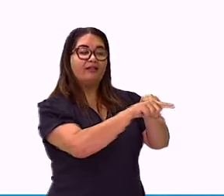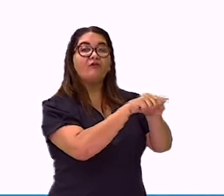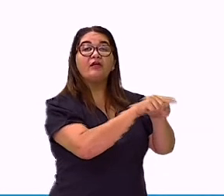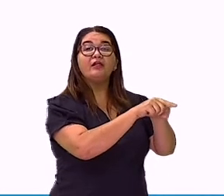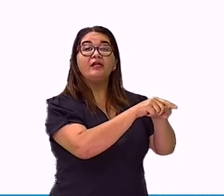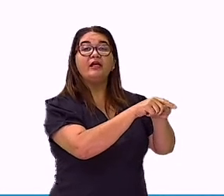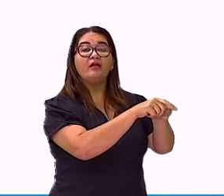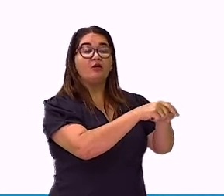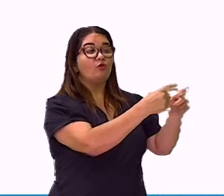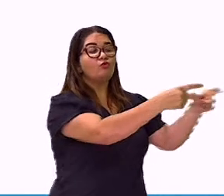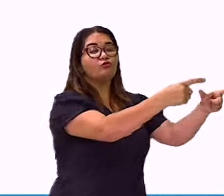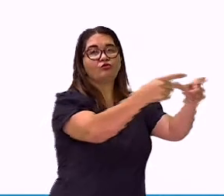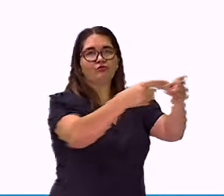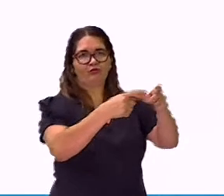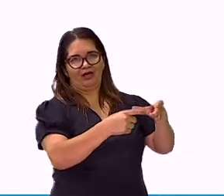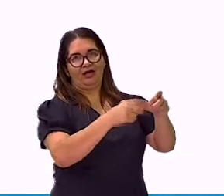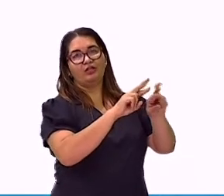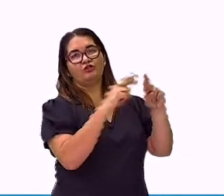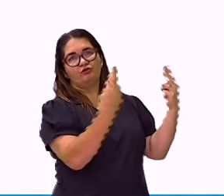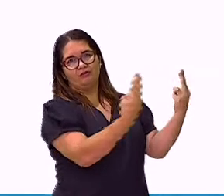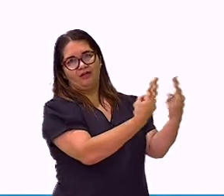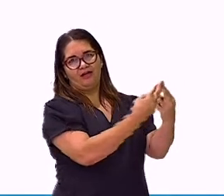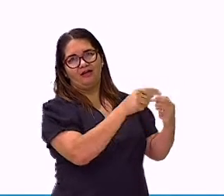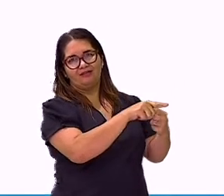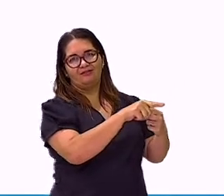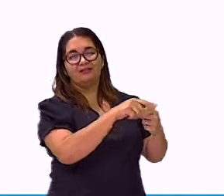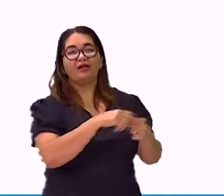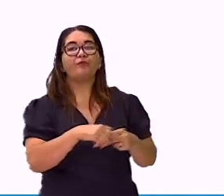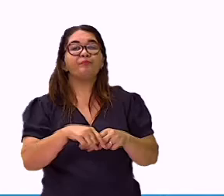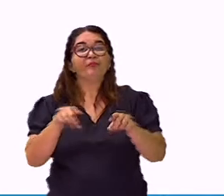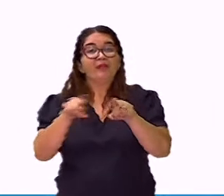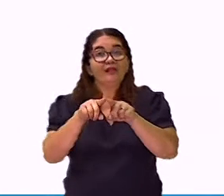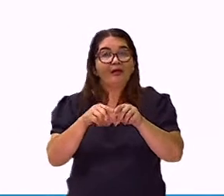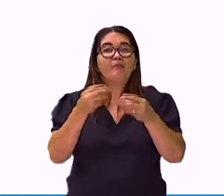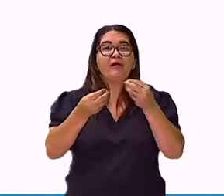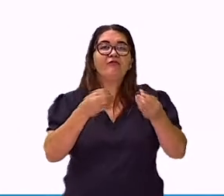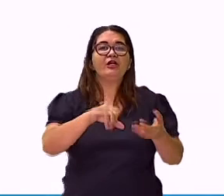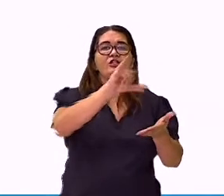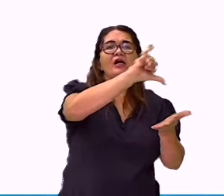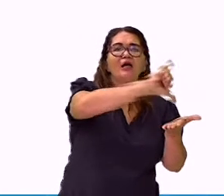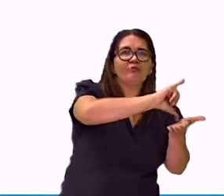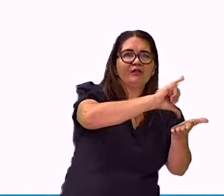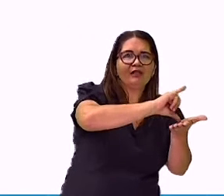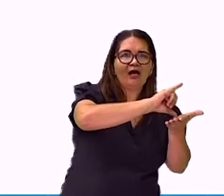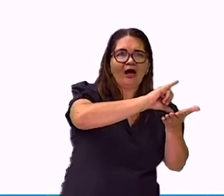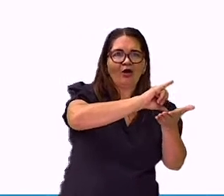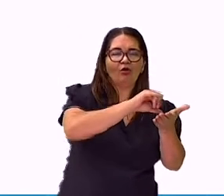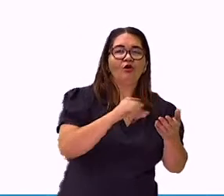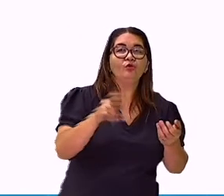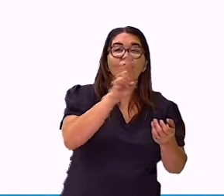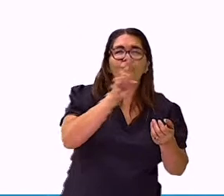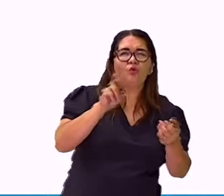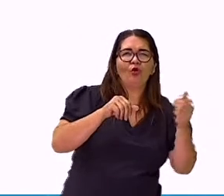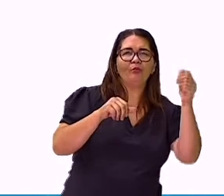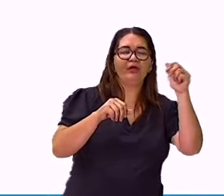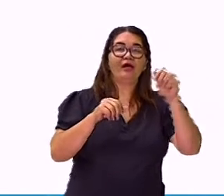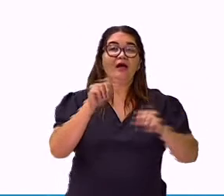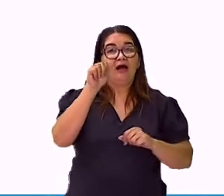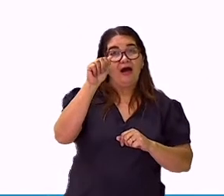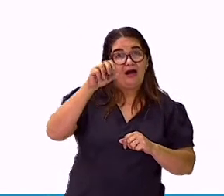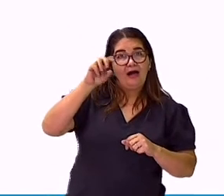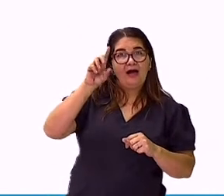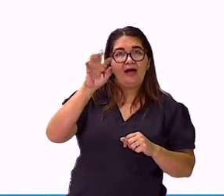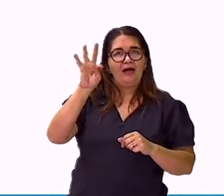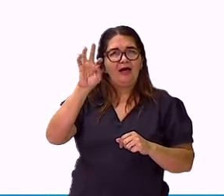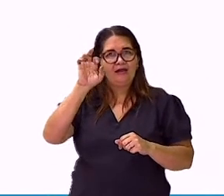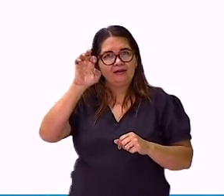de Heleno. Então, a capital Atenas, Esparta ao sul, e eles